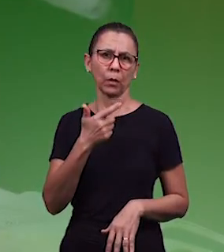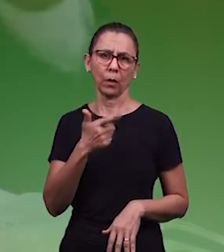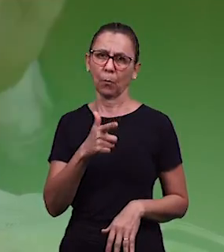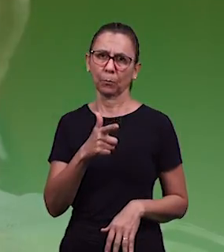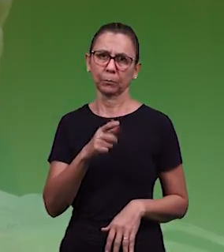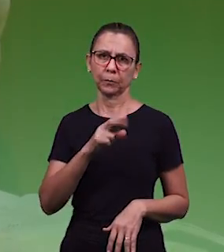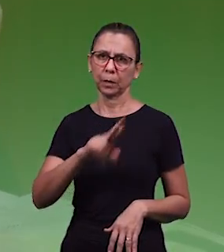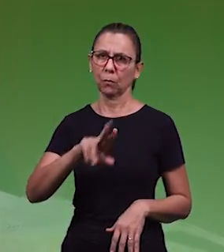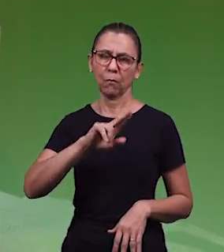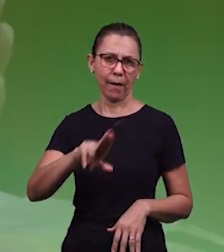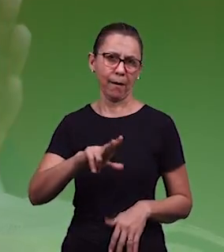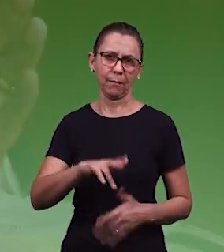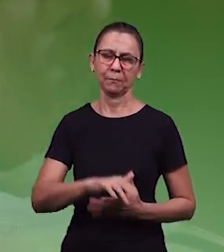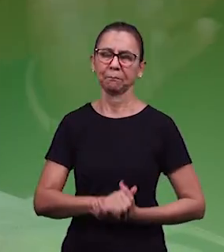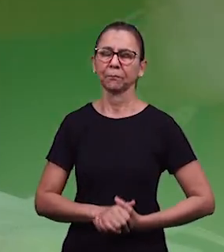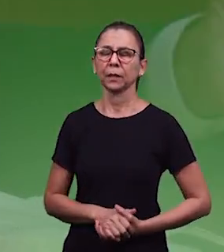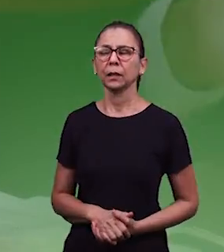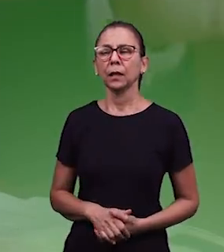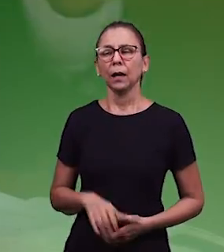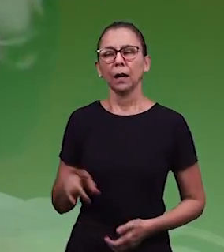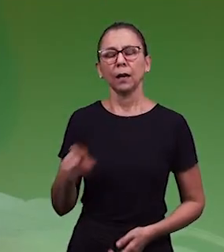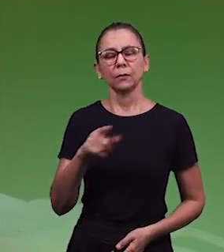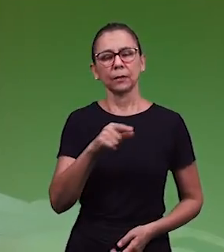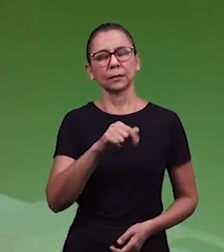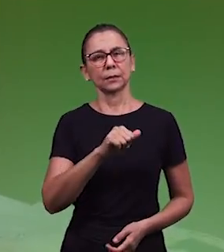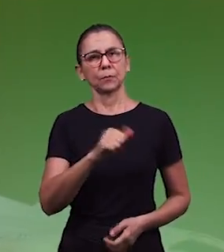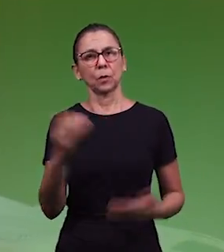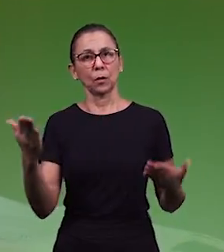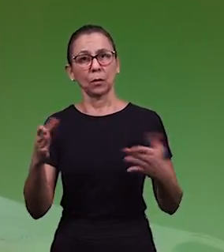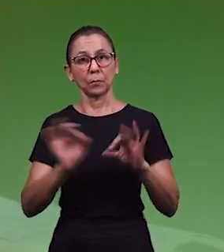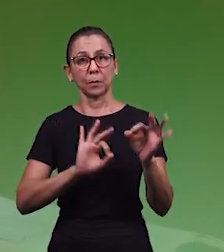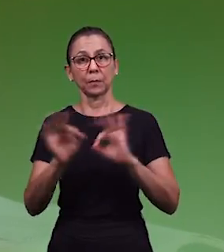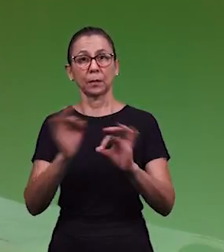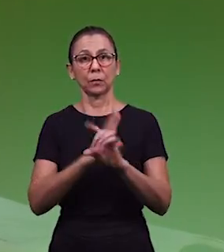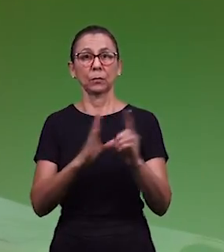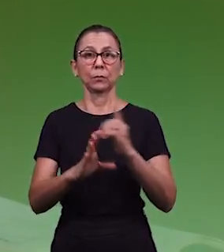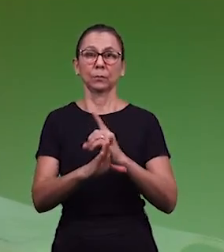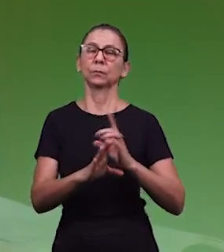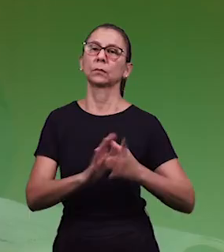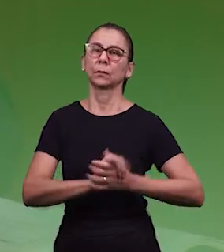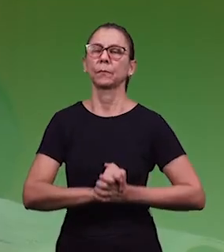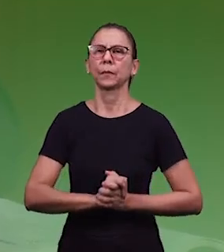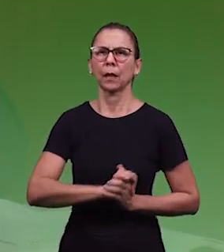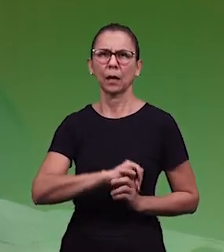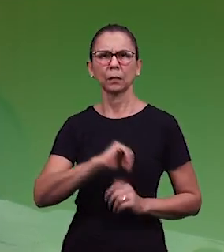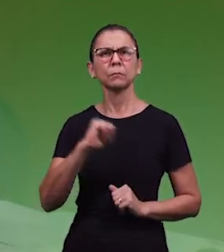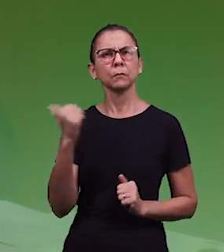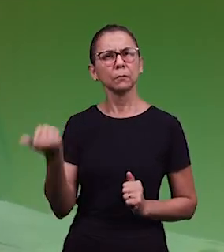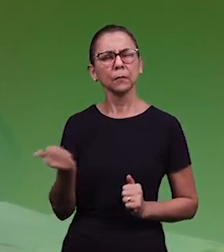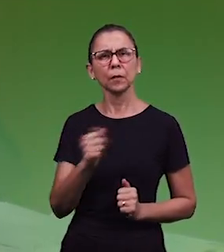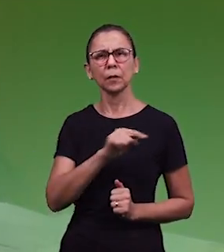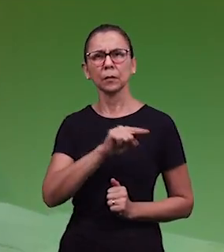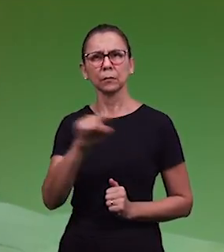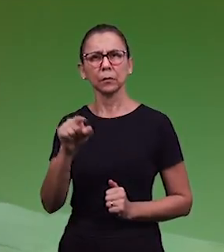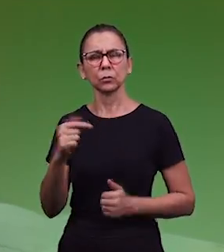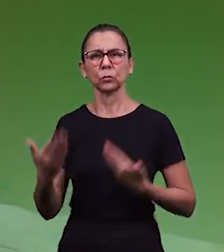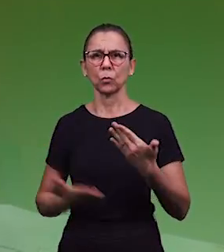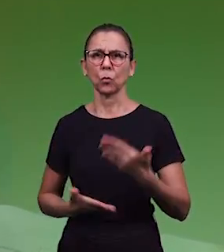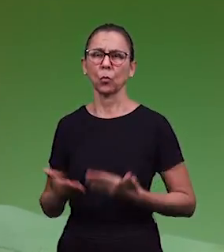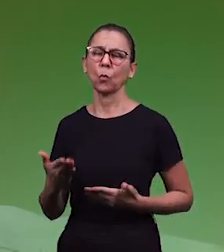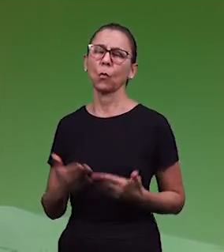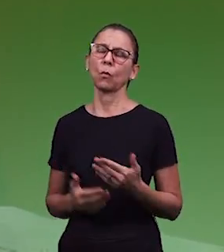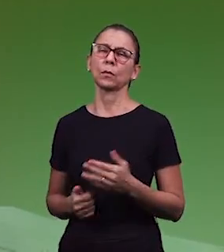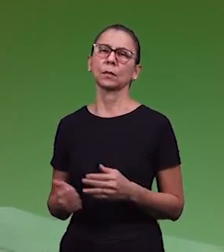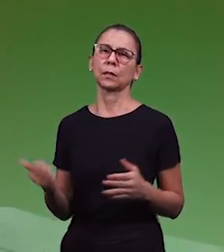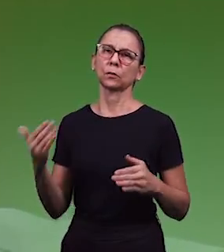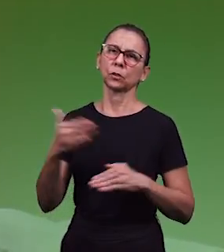nos preparar para o culto. Os irmãos vieram do trabalho, vestiram sua roupa para o culto e